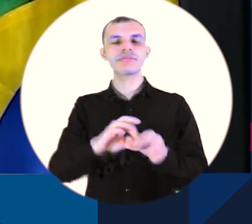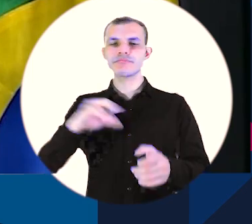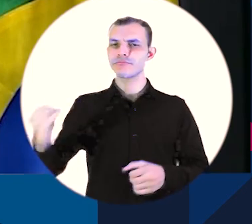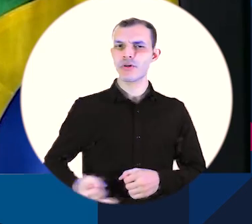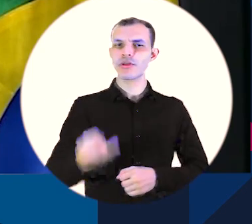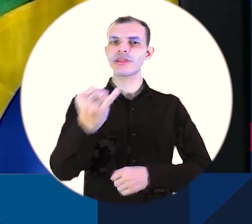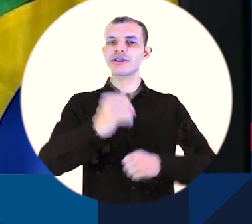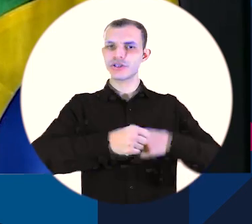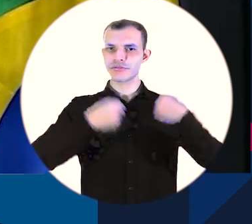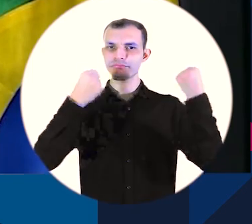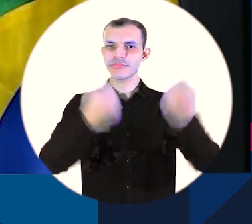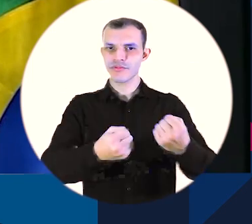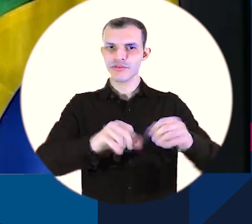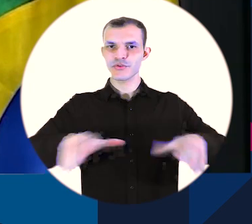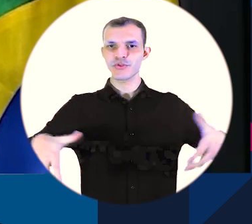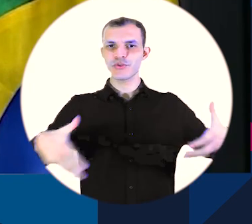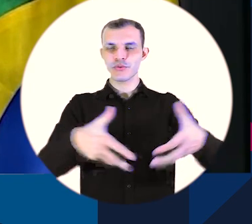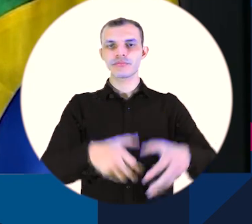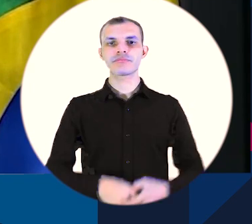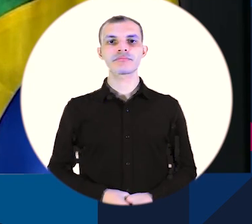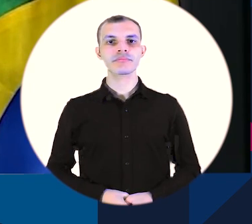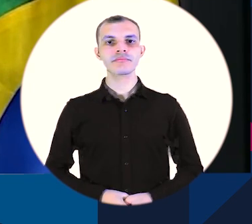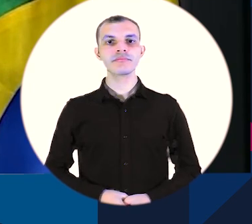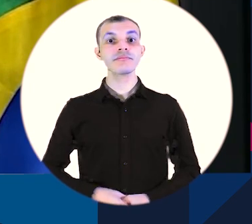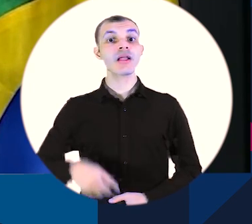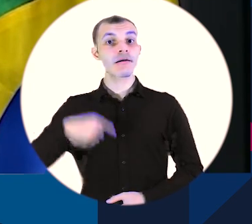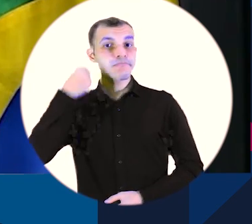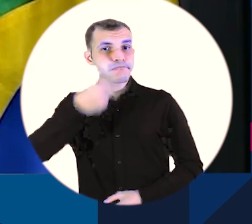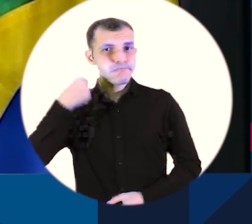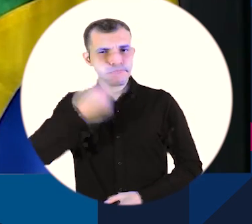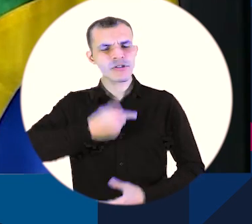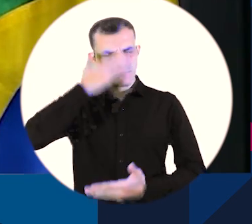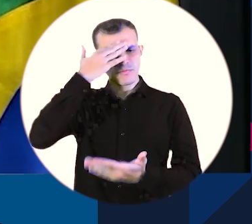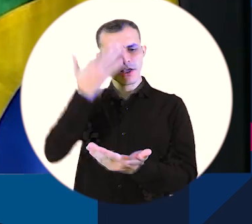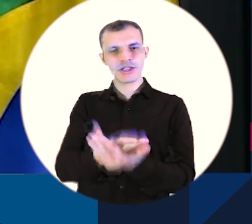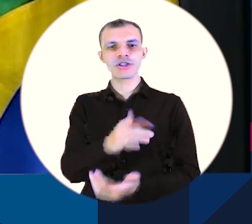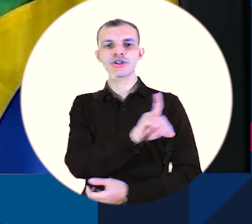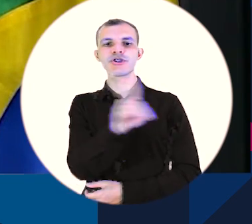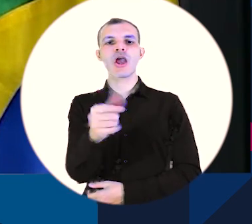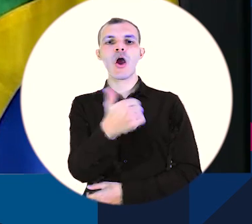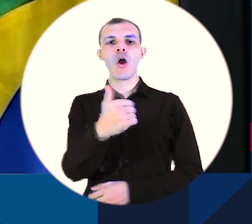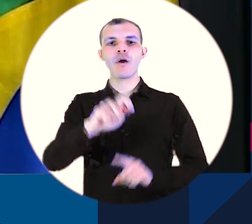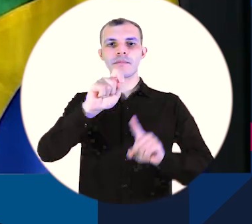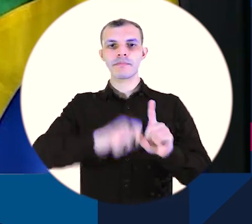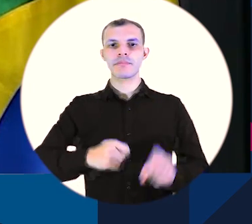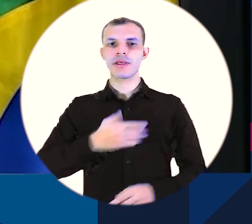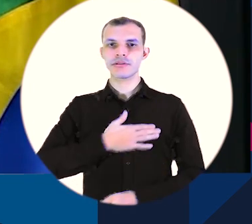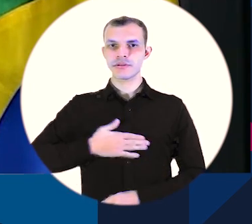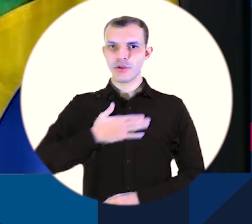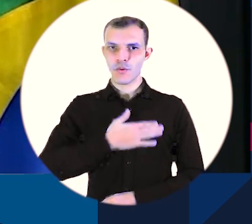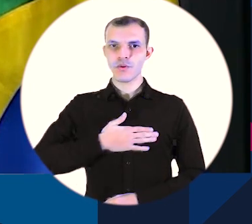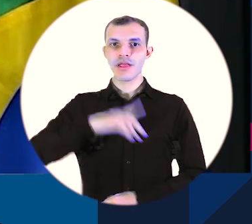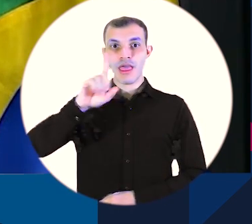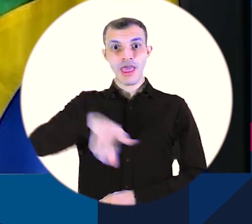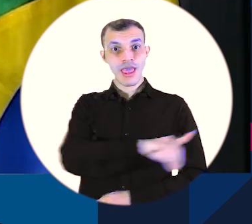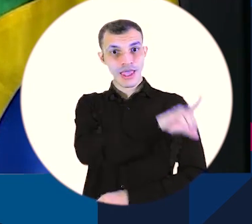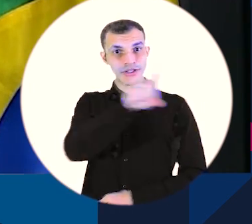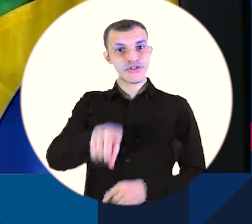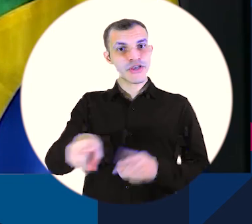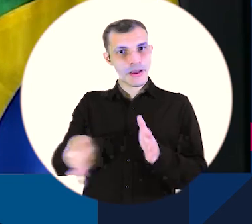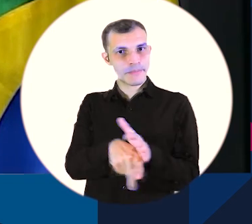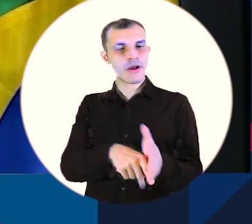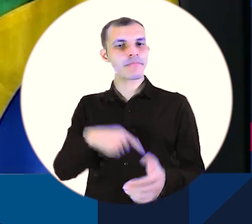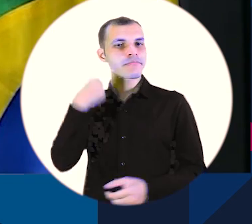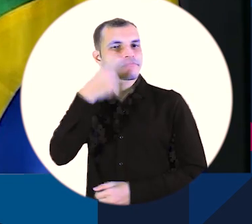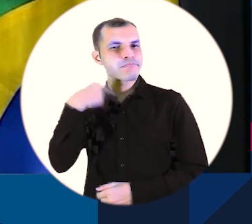A advocacia agradece a deferência na convicção de que o 11 de agosto, Dia do Advogado e da Advogada, é uma